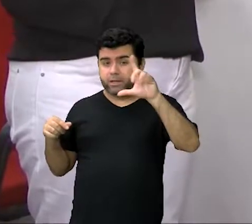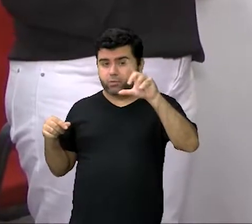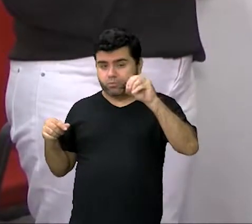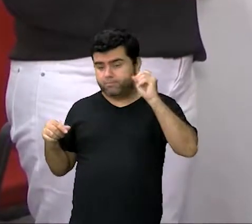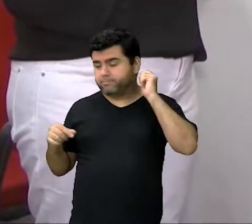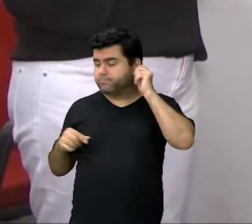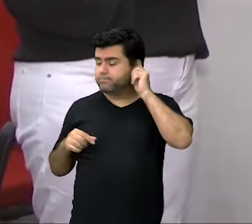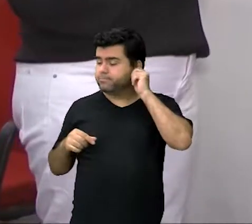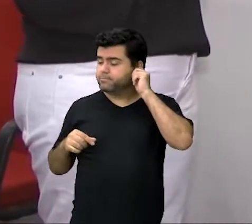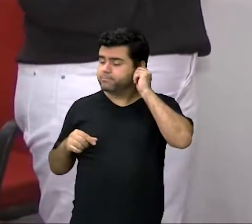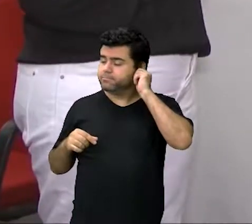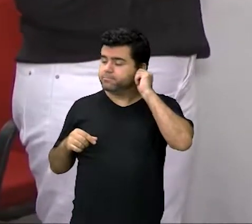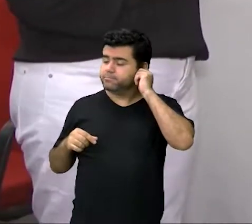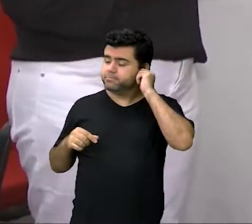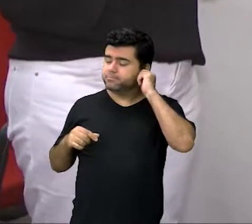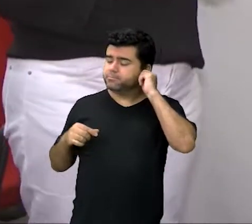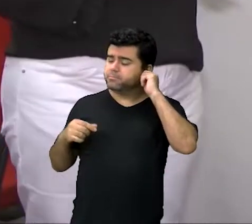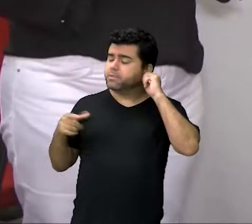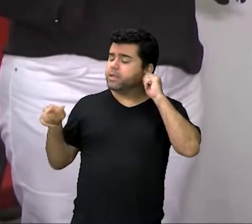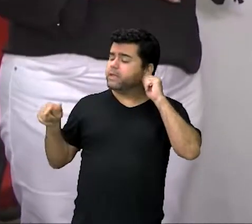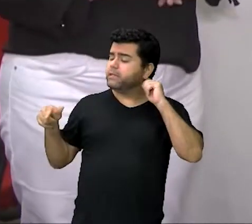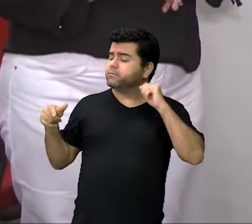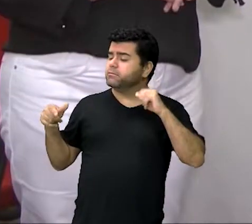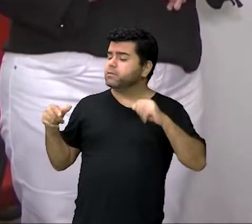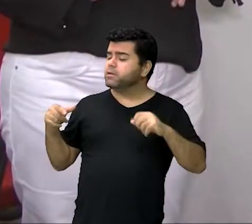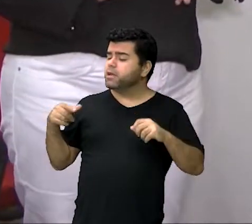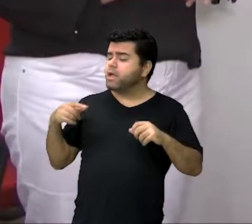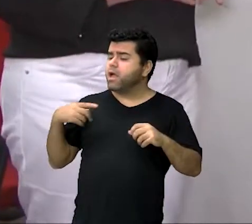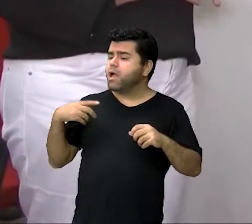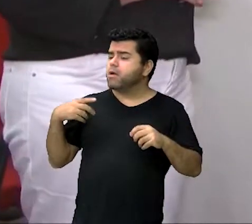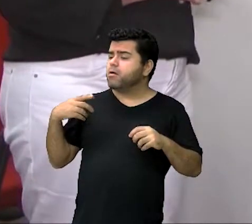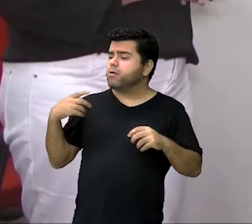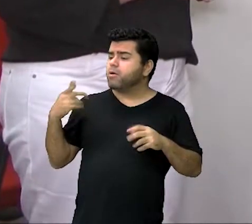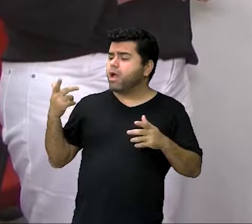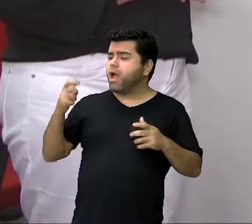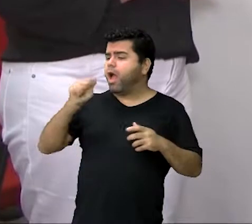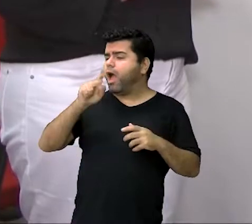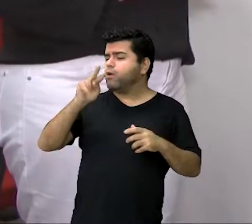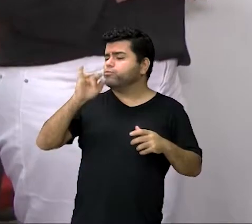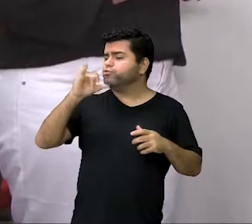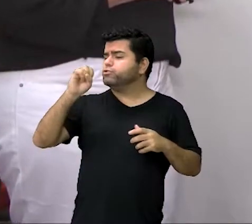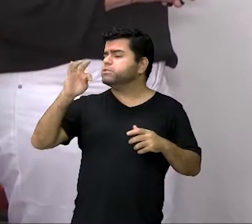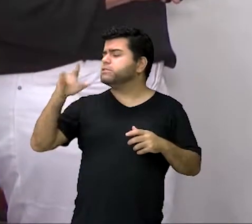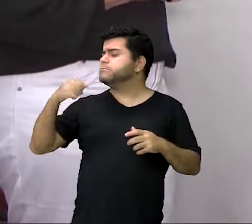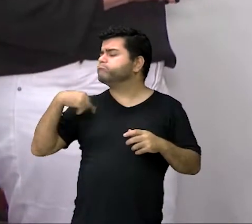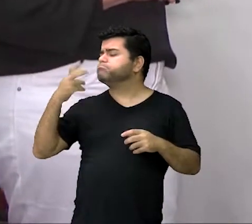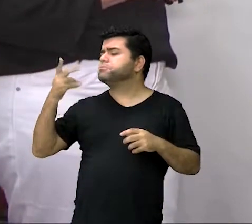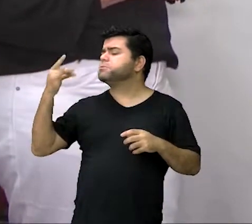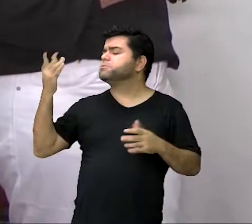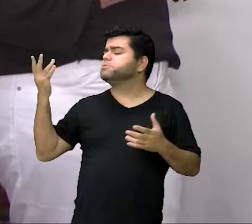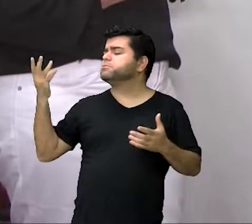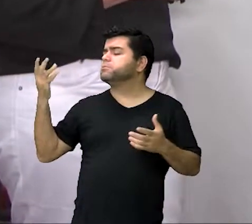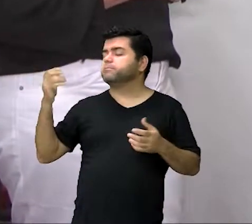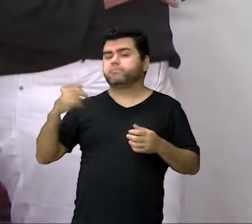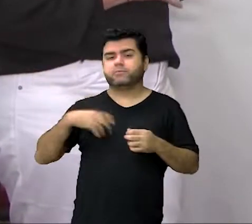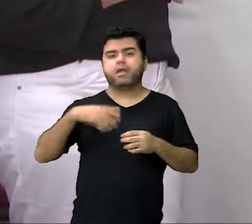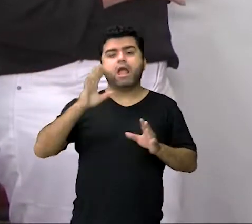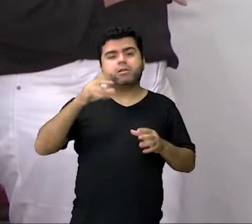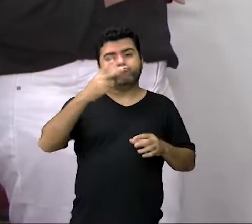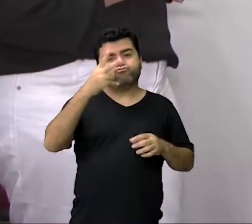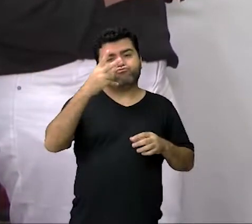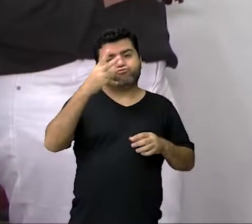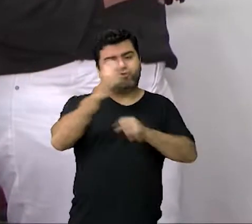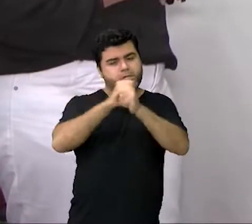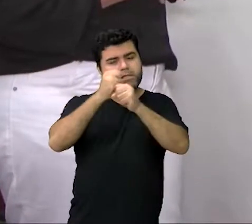Tá. E há quanto tempo o Murilo foi diagnosticado como autista? O Murilo foi diagnosticado há 2 anos, quando